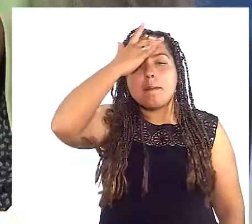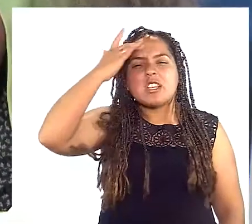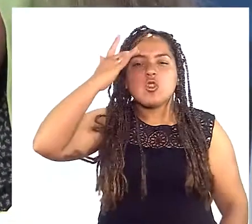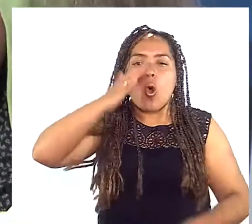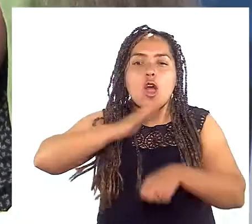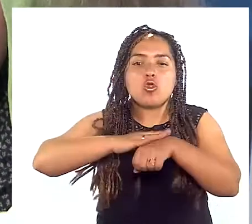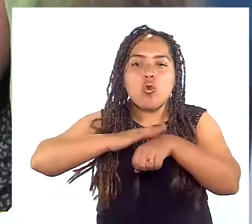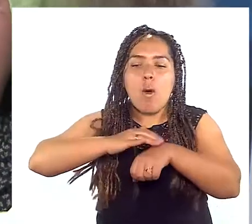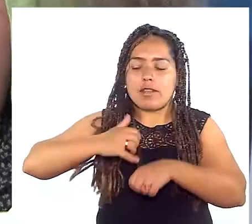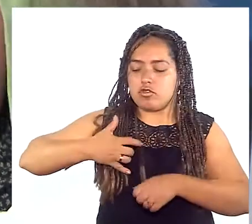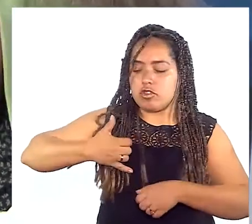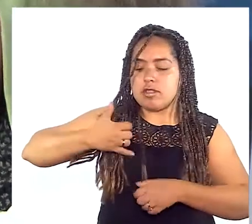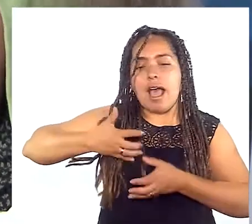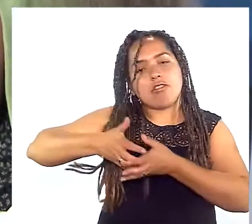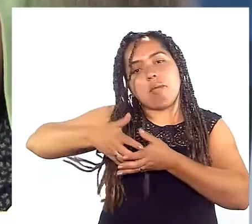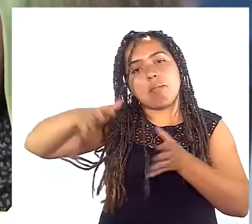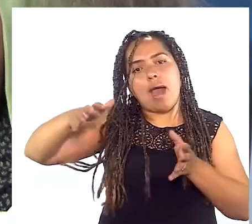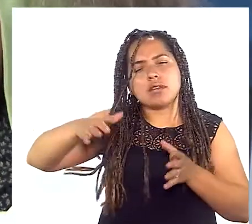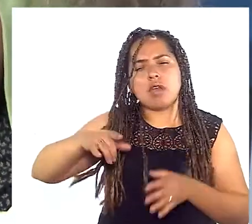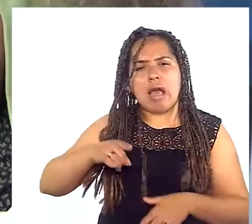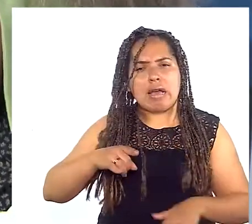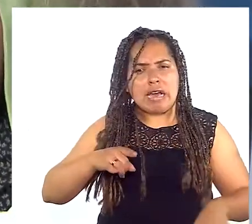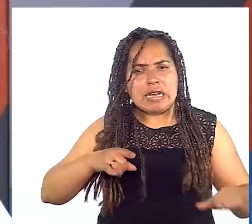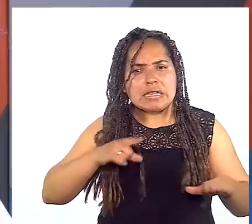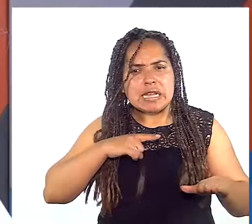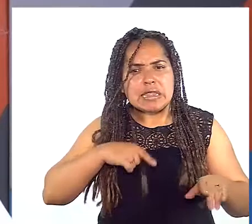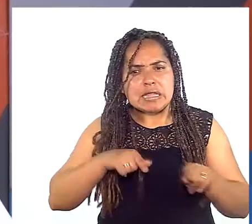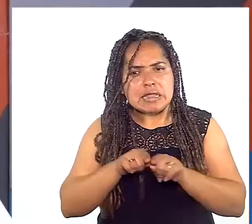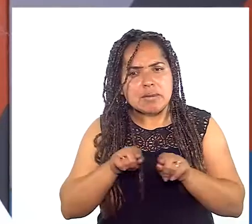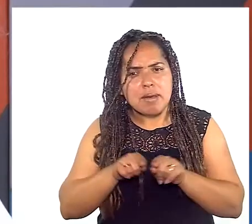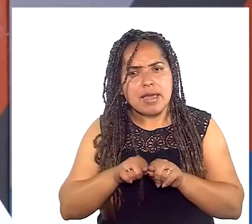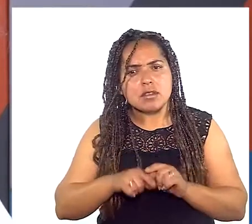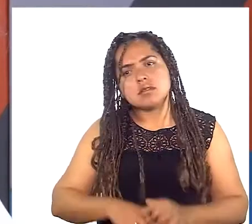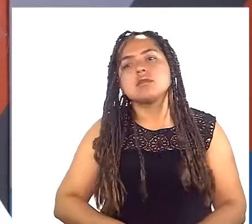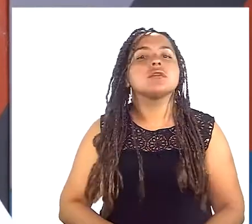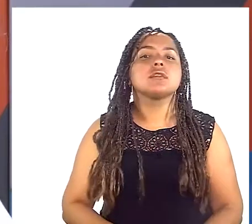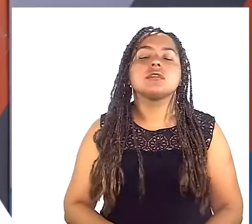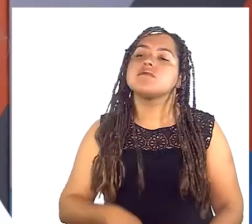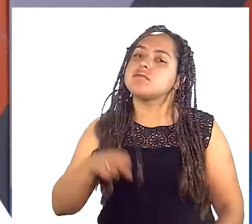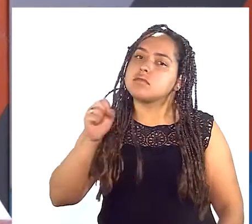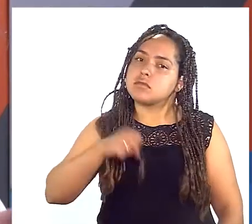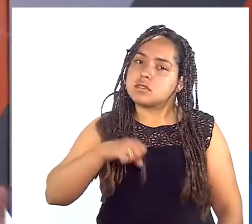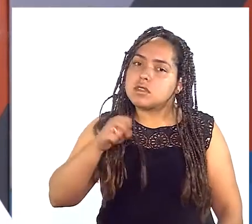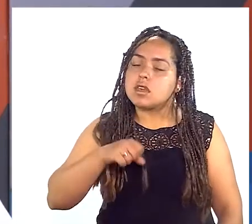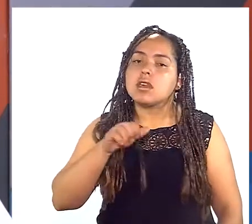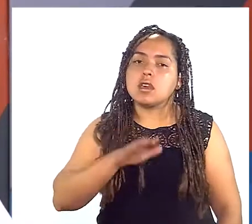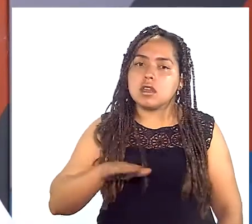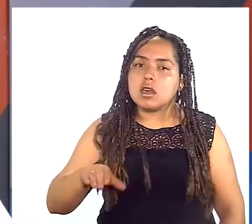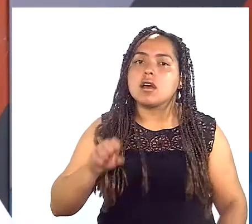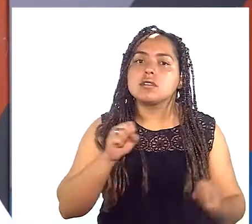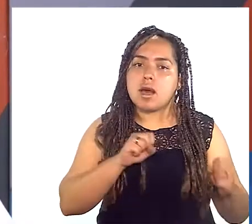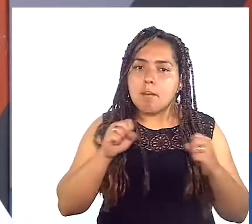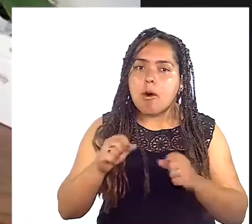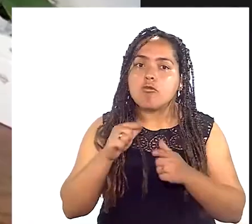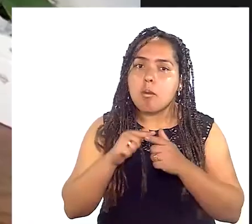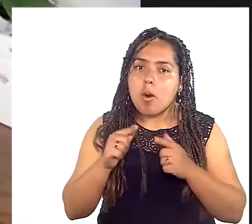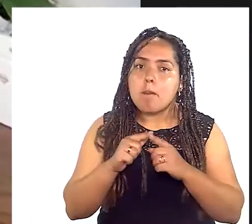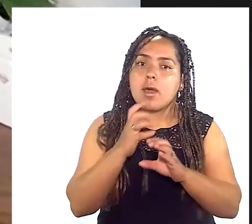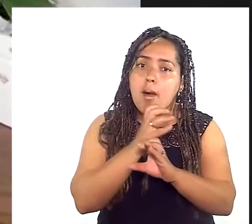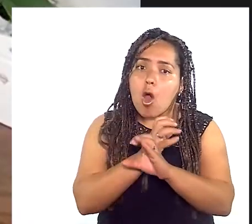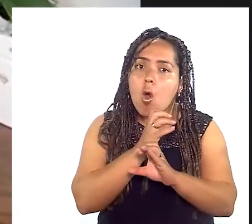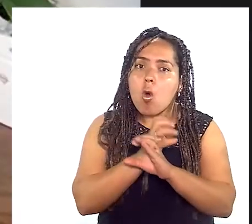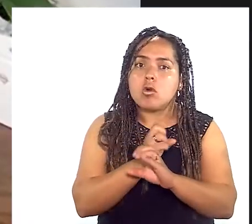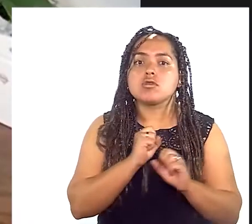doenças reumáticas é uma pessoa com mais idade. Isso também é comum na primeira infância? Sim,